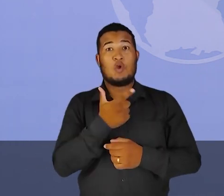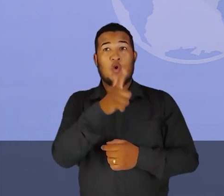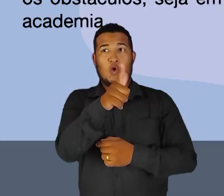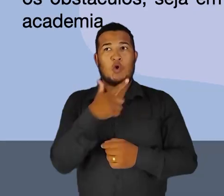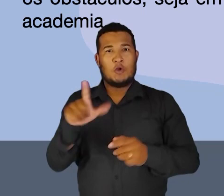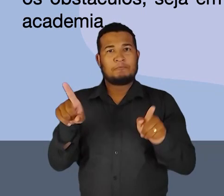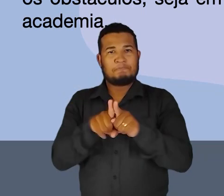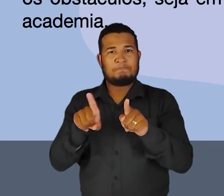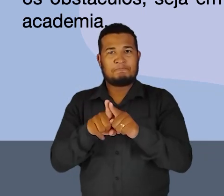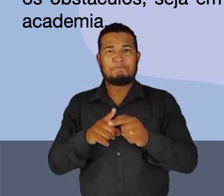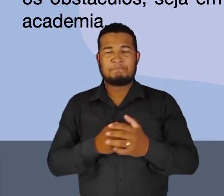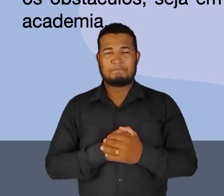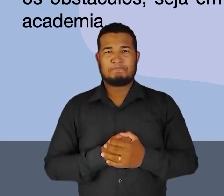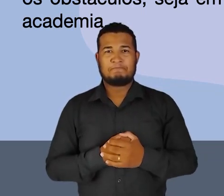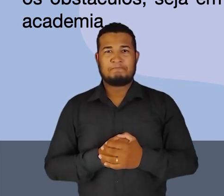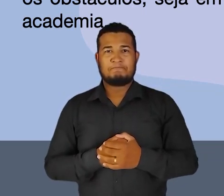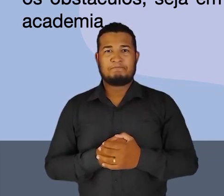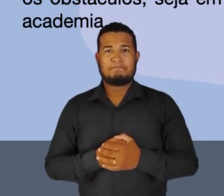slide.